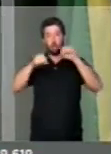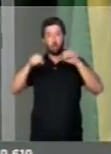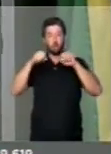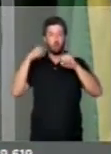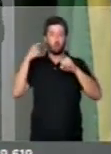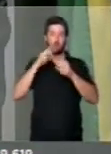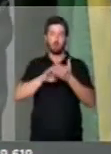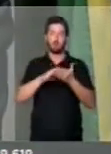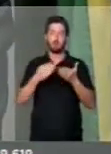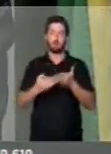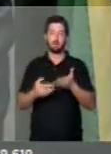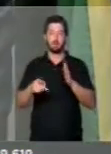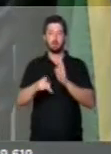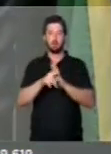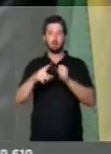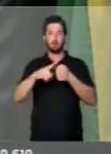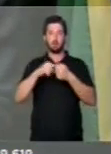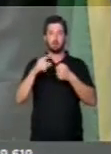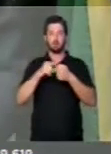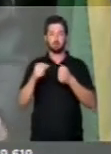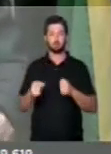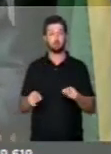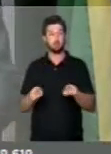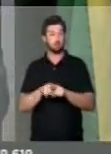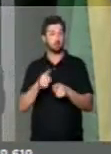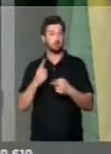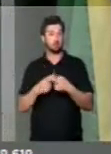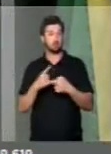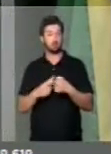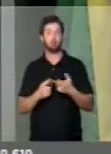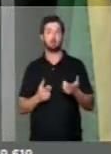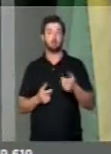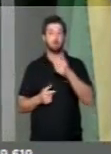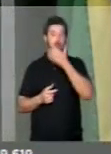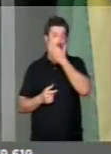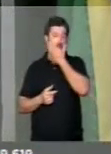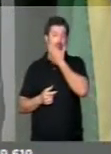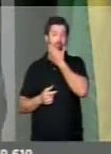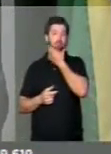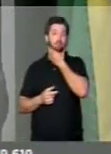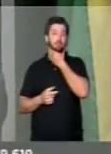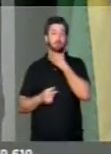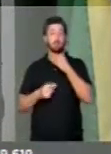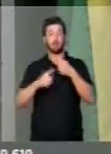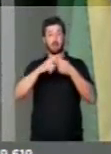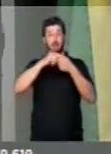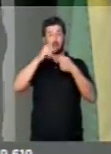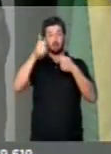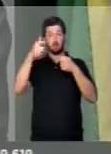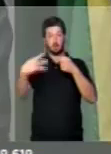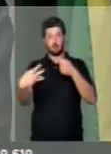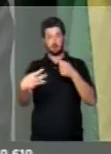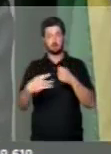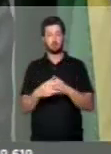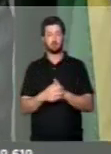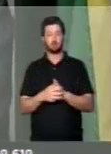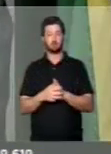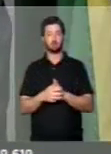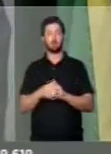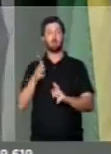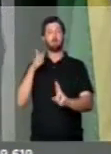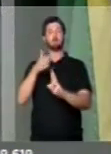na interpretação do artigo. Até porque, logo no artigo 13º, faz